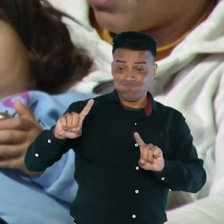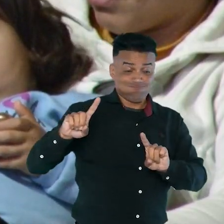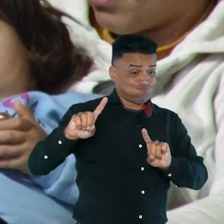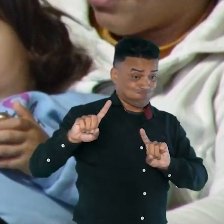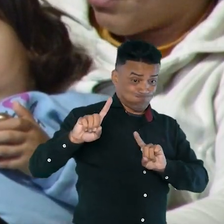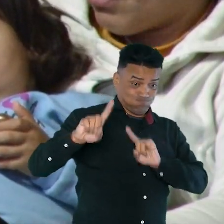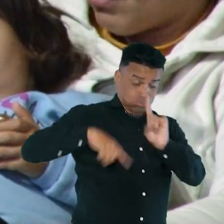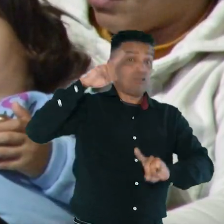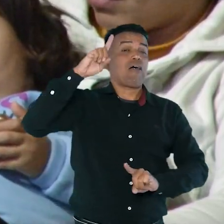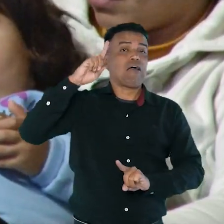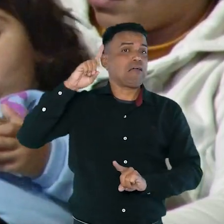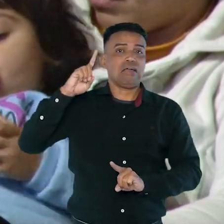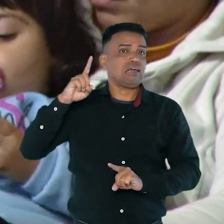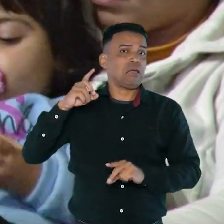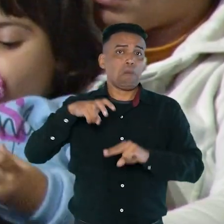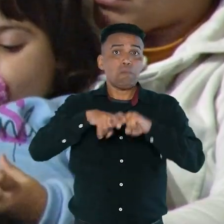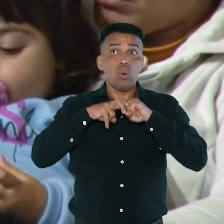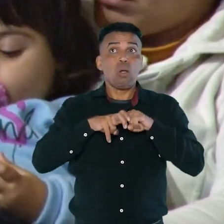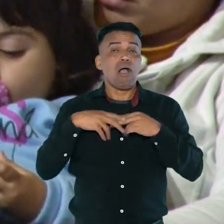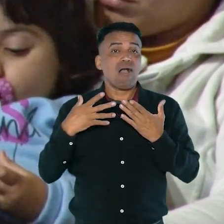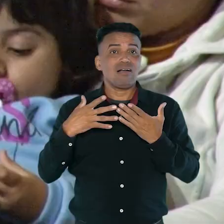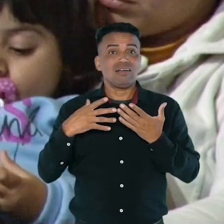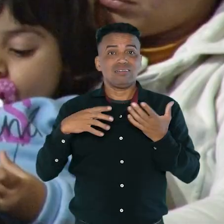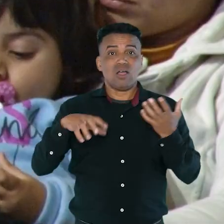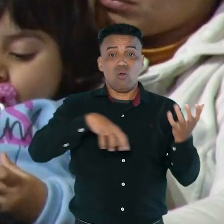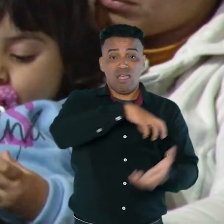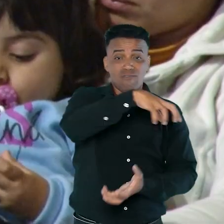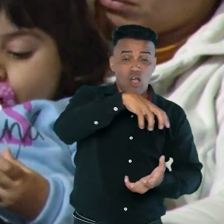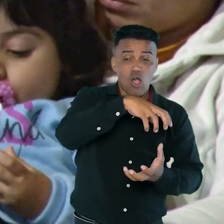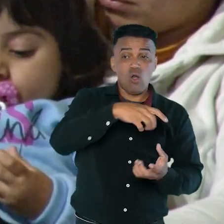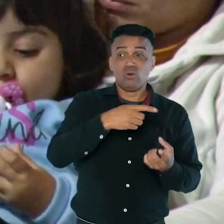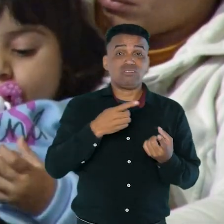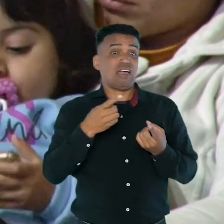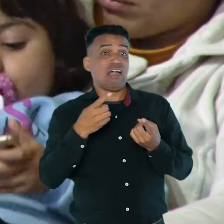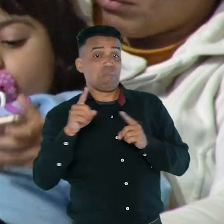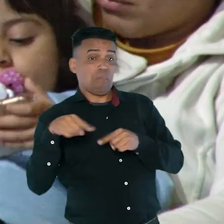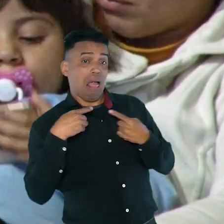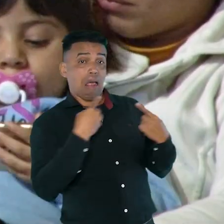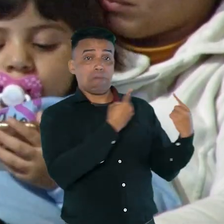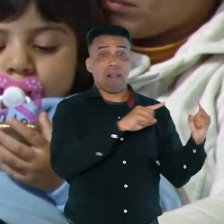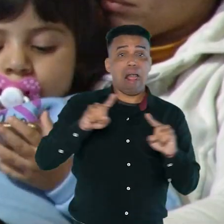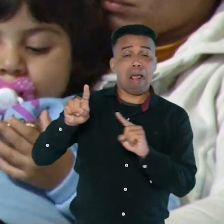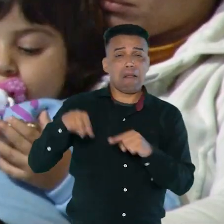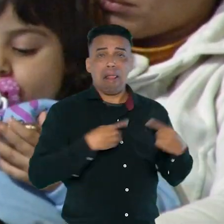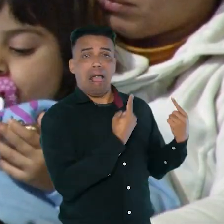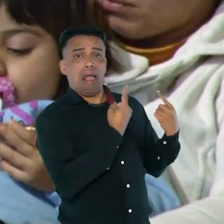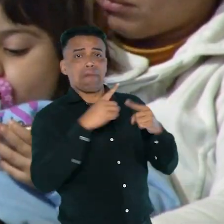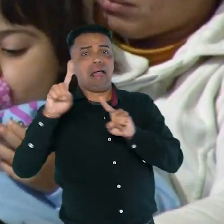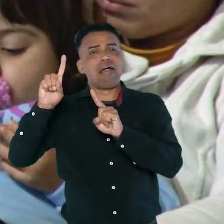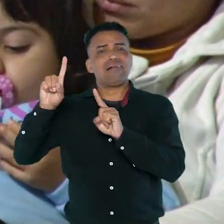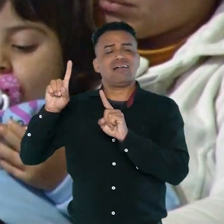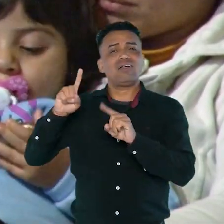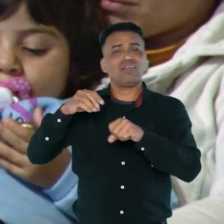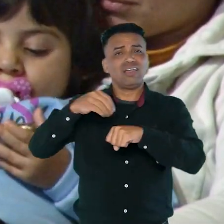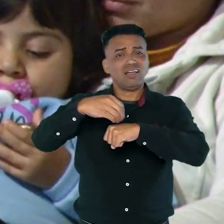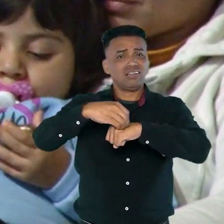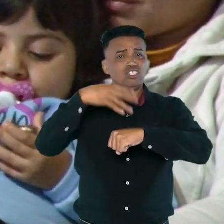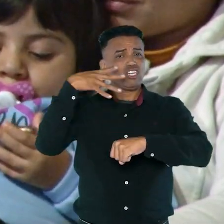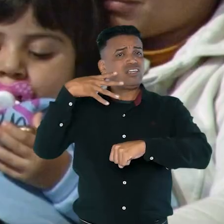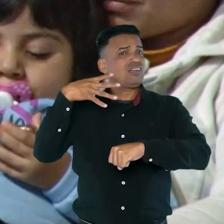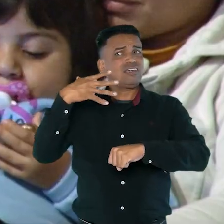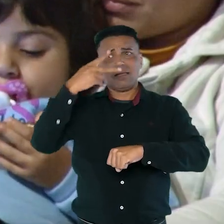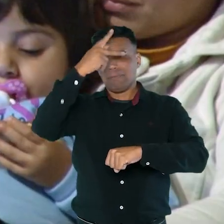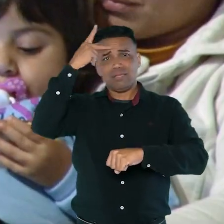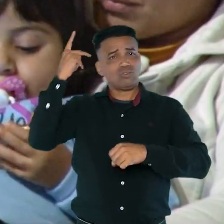consiga enxergar motivo para isso. Mas há uma revolta de um lado, há uma fala mais dura de um lado e há uma fala mais dura do outro. E eu queria alguma dica de como